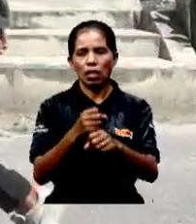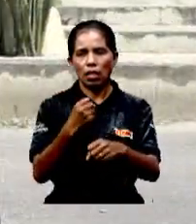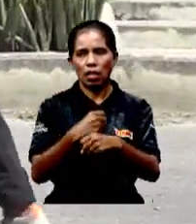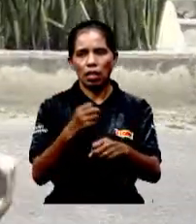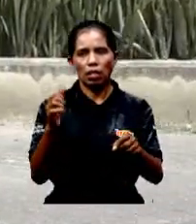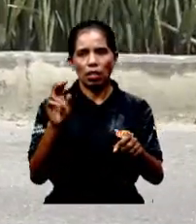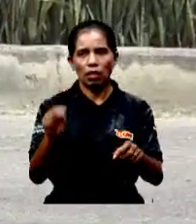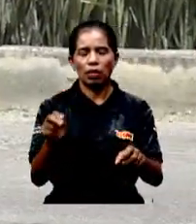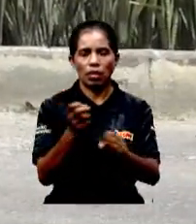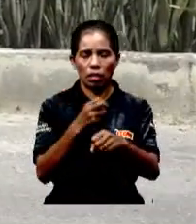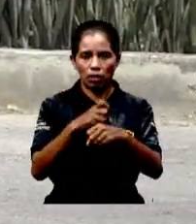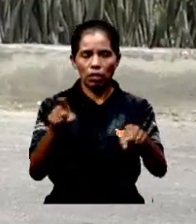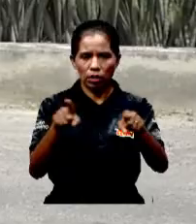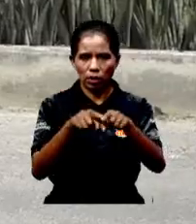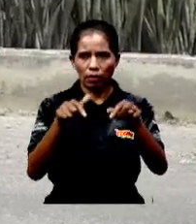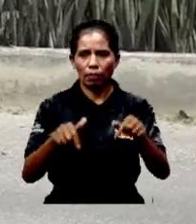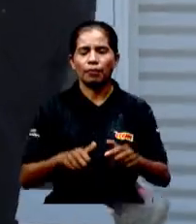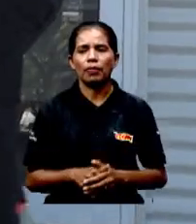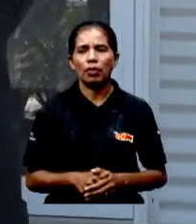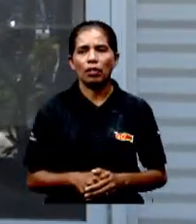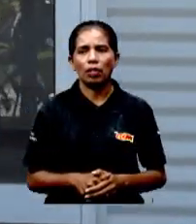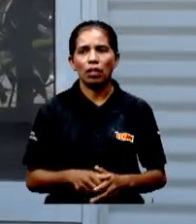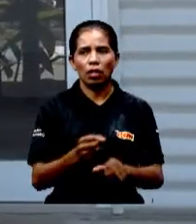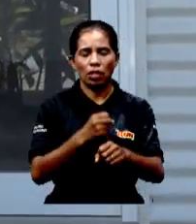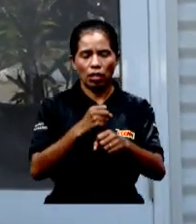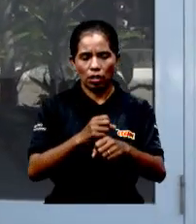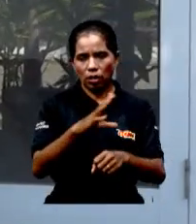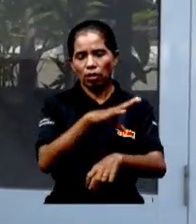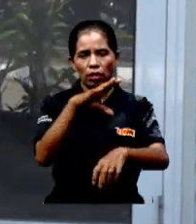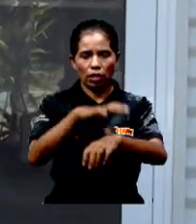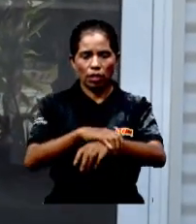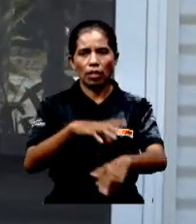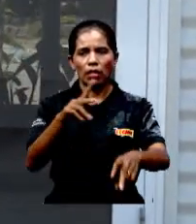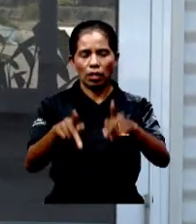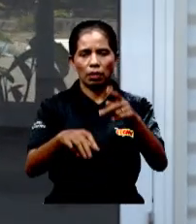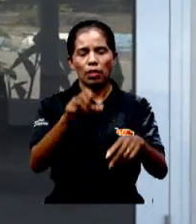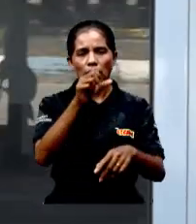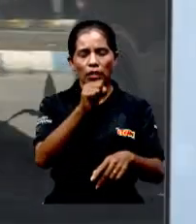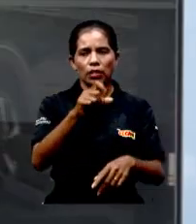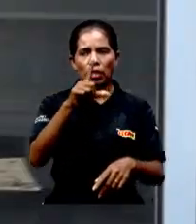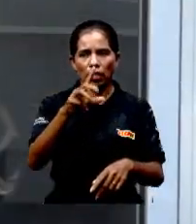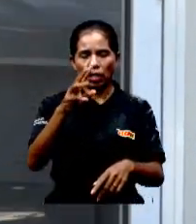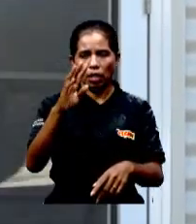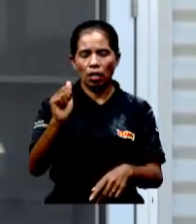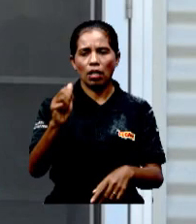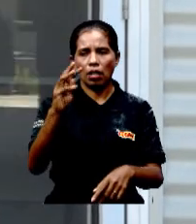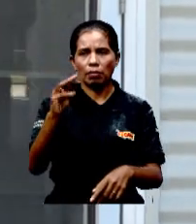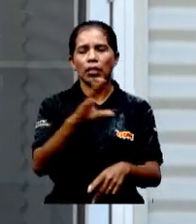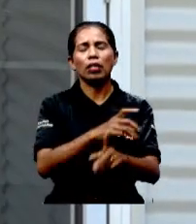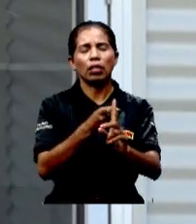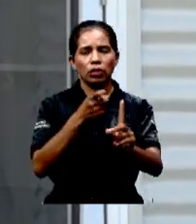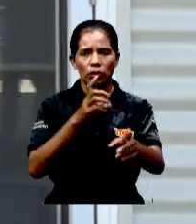Equipa Conjunta Serviço Investigação Criminal nebe bahalo busca ba suspeito SLAM, composto